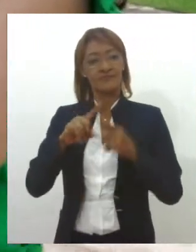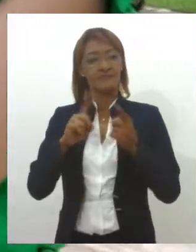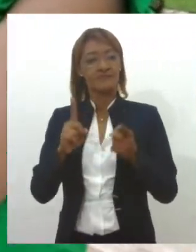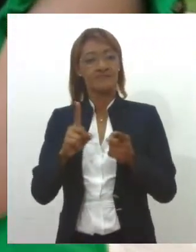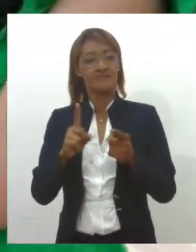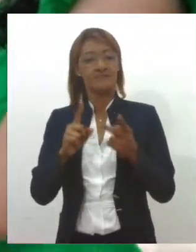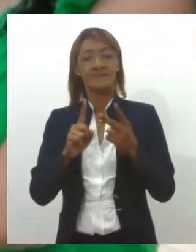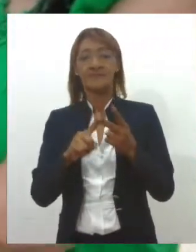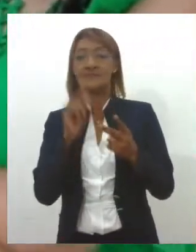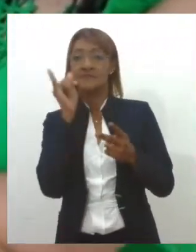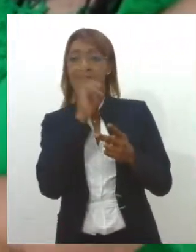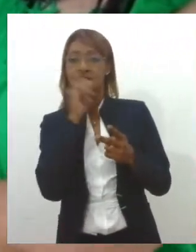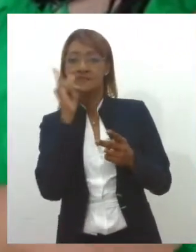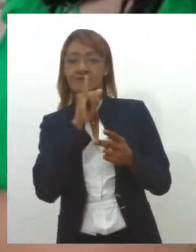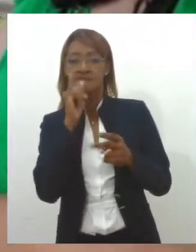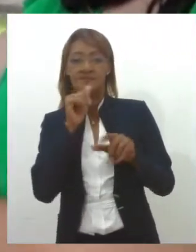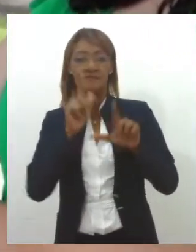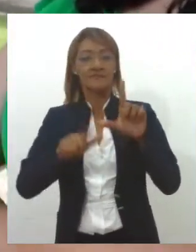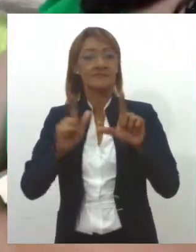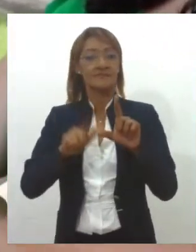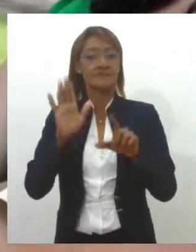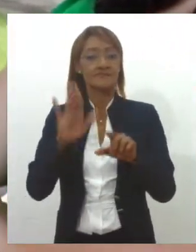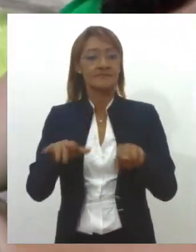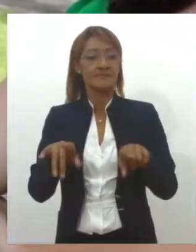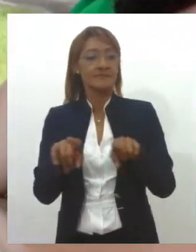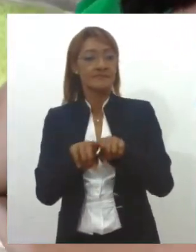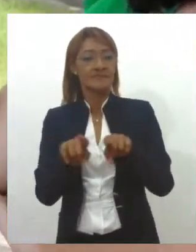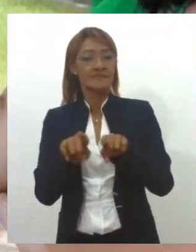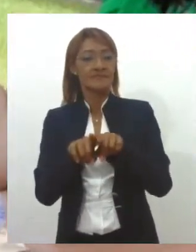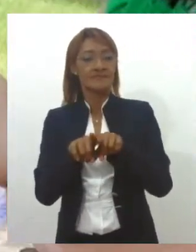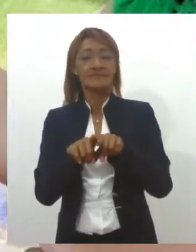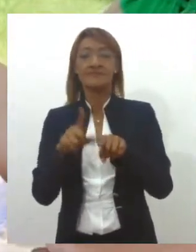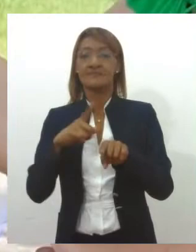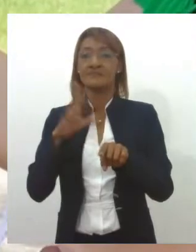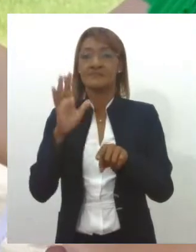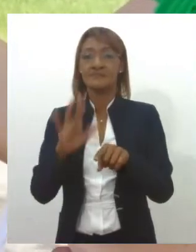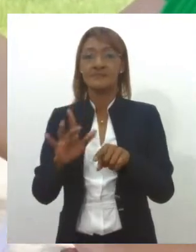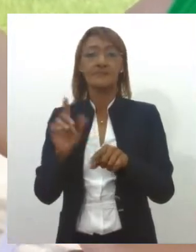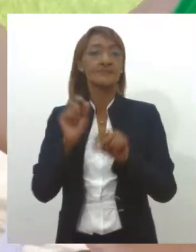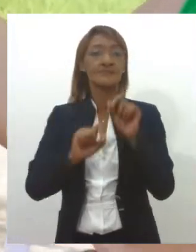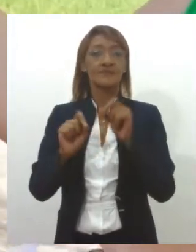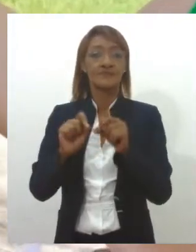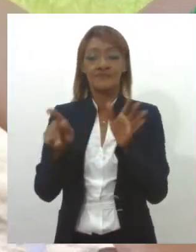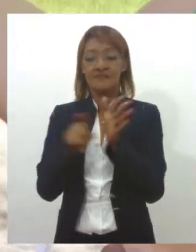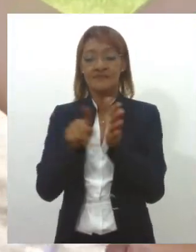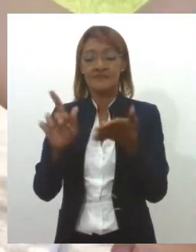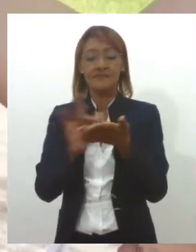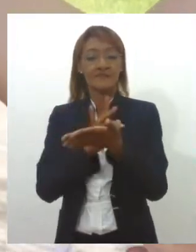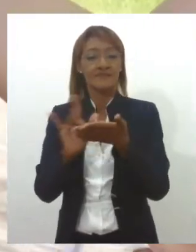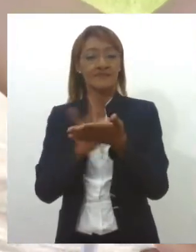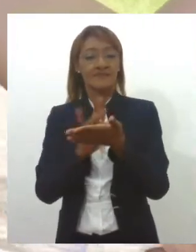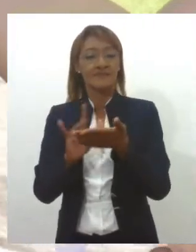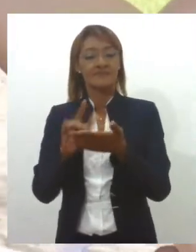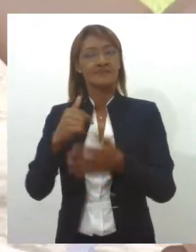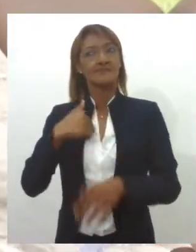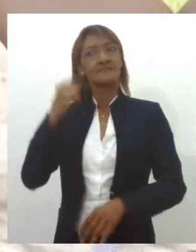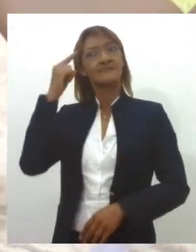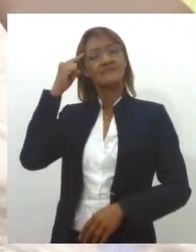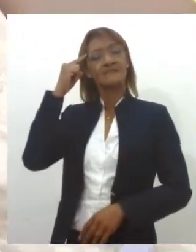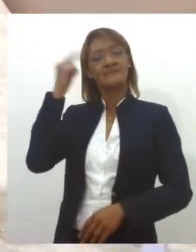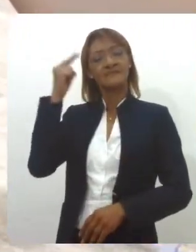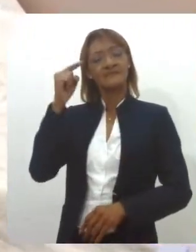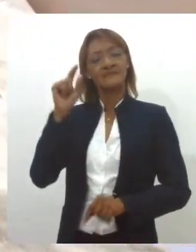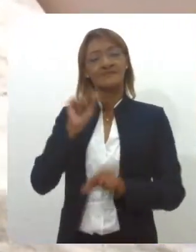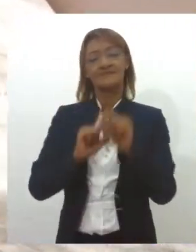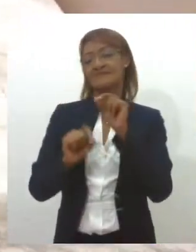lançado na língua italiana e também nós temos um áudio book pô e enquanto escritor sempre pensei em